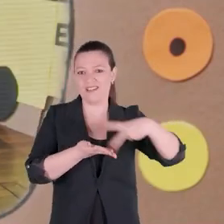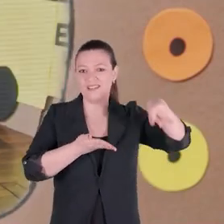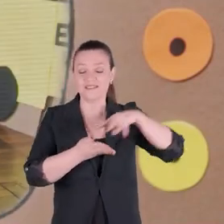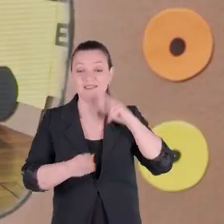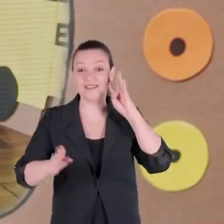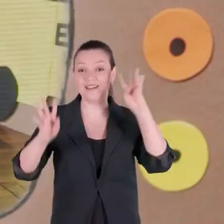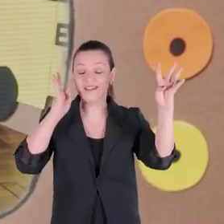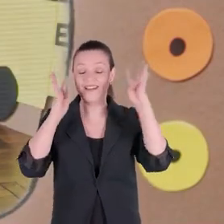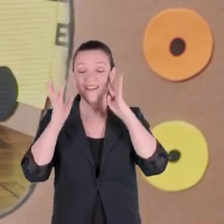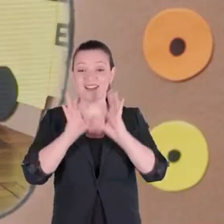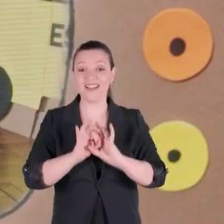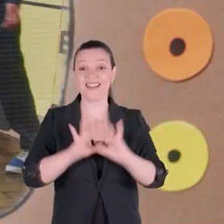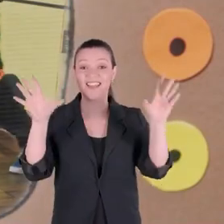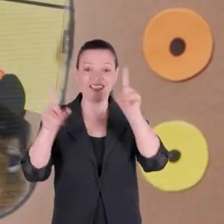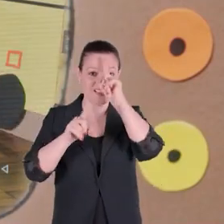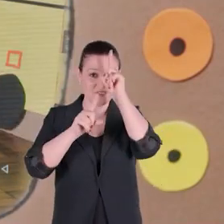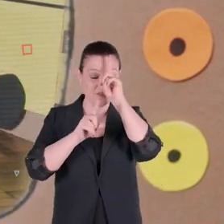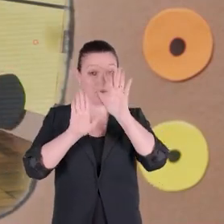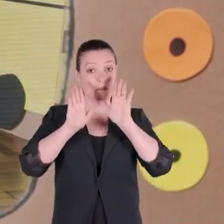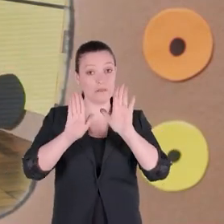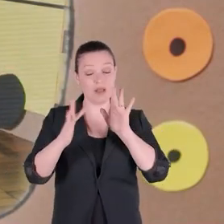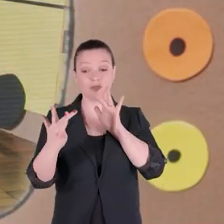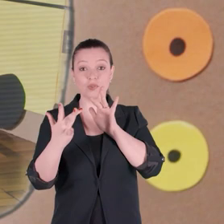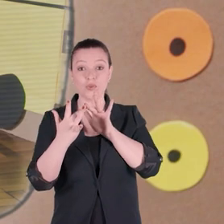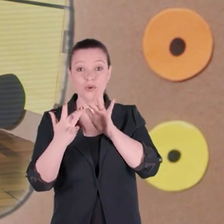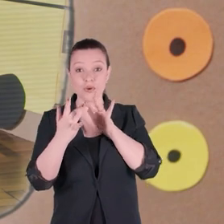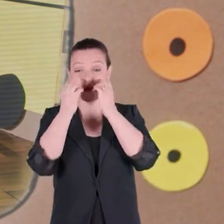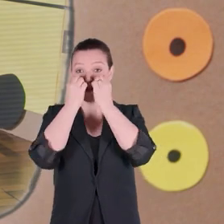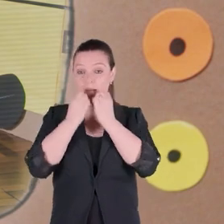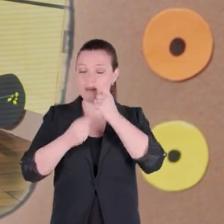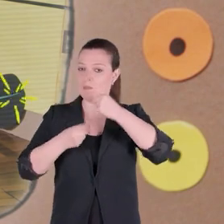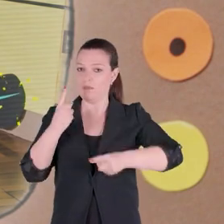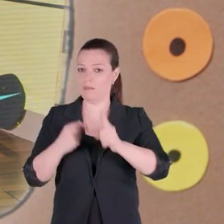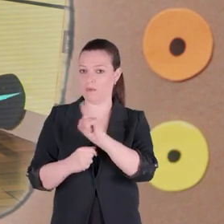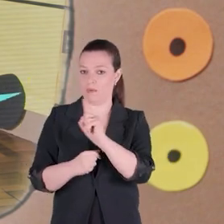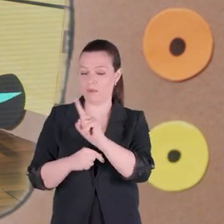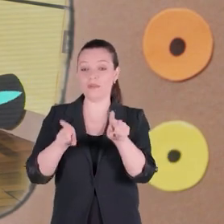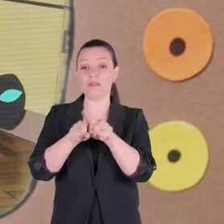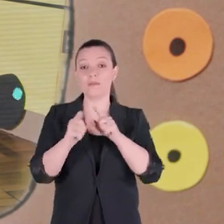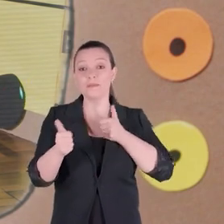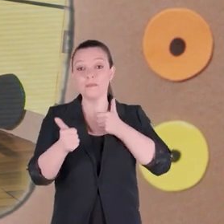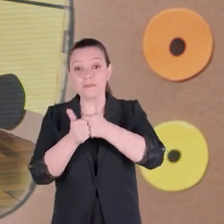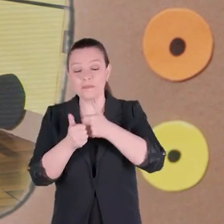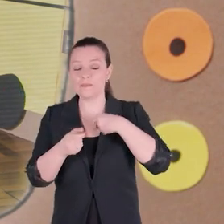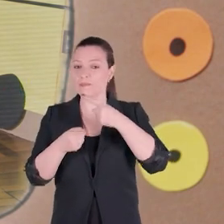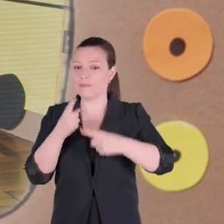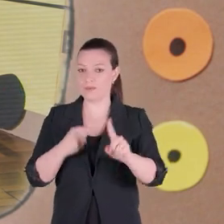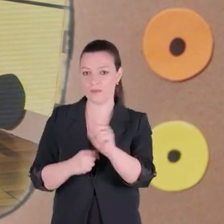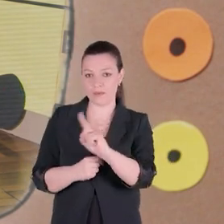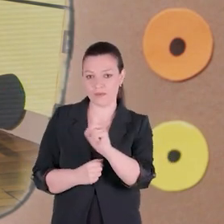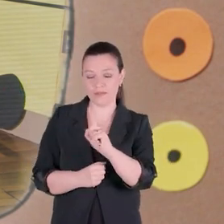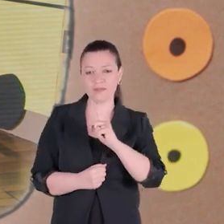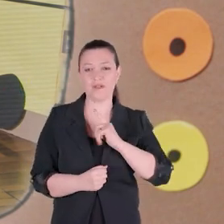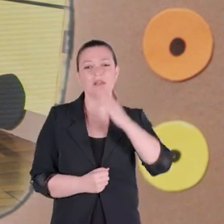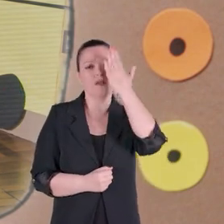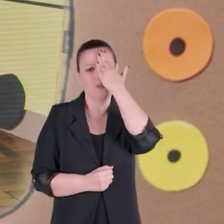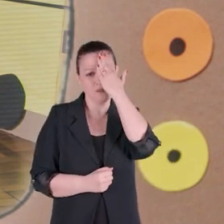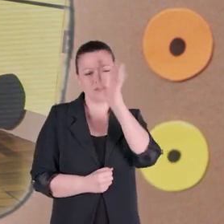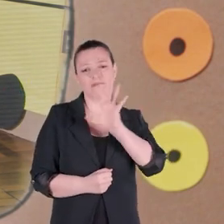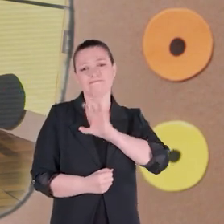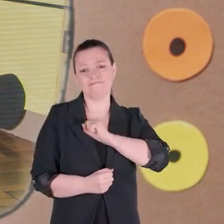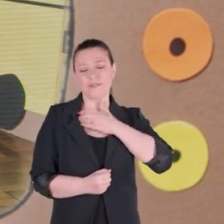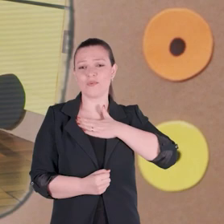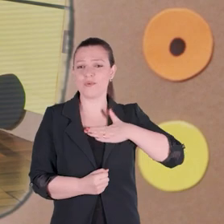soltar a imaginação, só não vale tocar, tirar a máscara ou chegar perto. Por mais que você